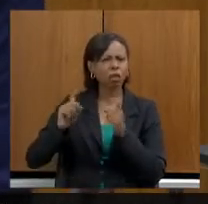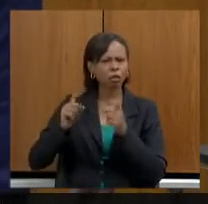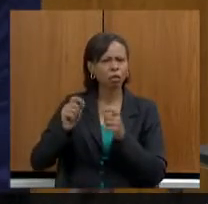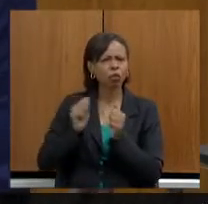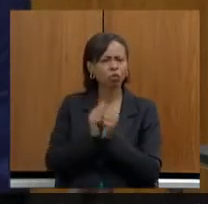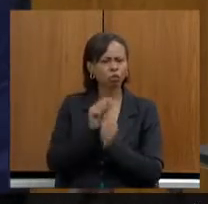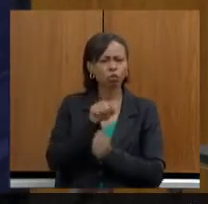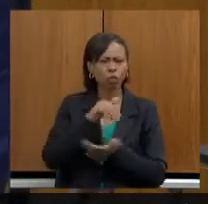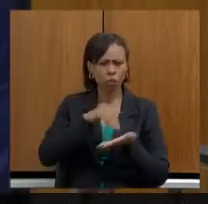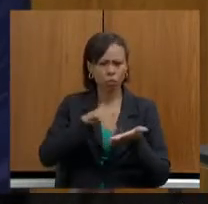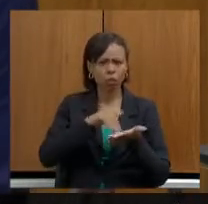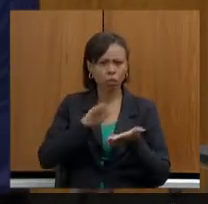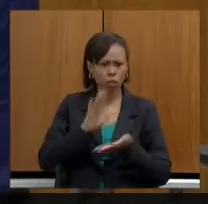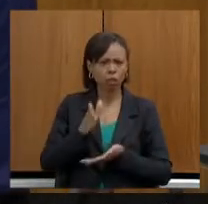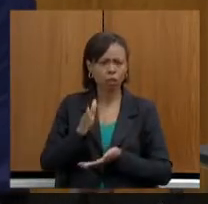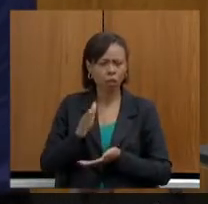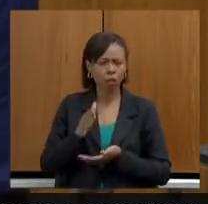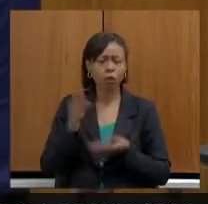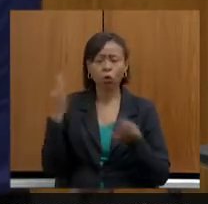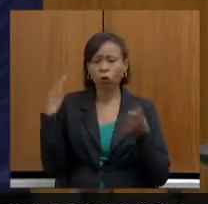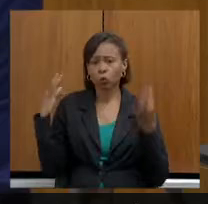vossa excelência' secretária